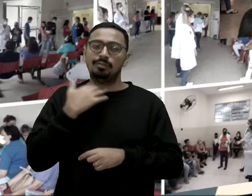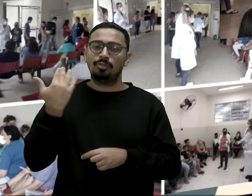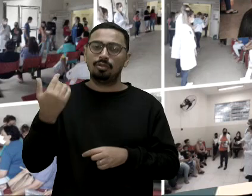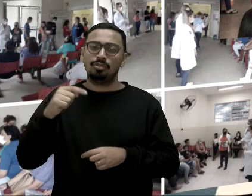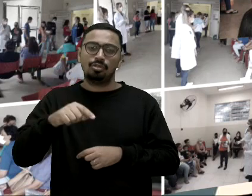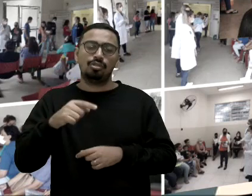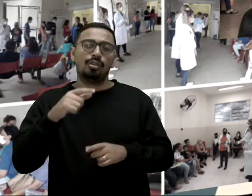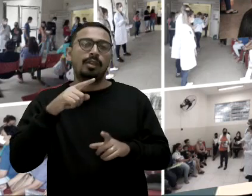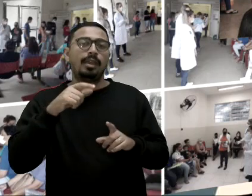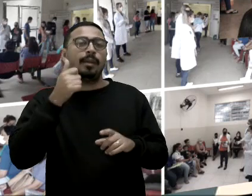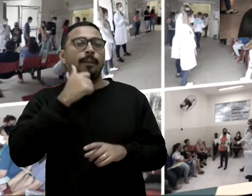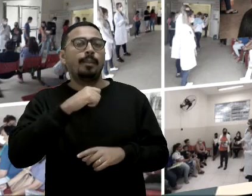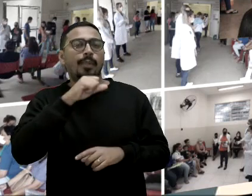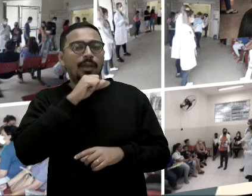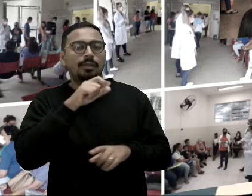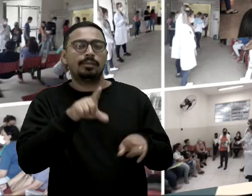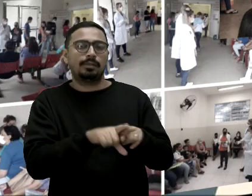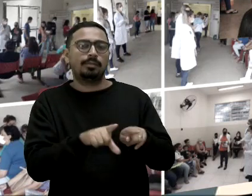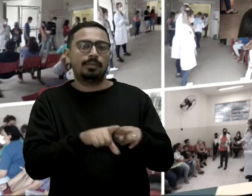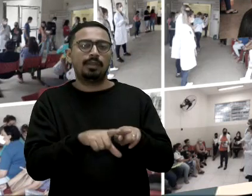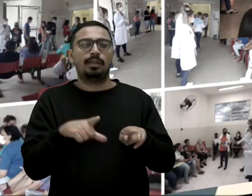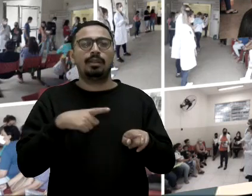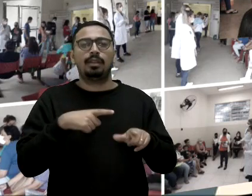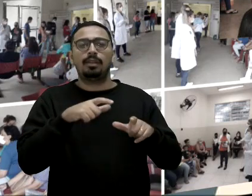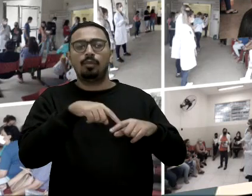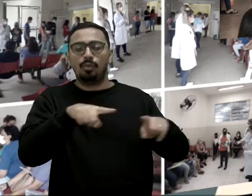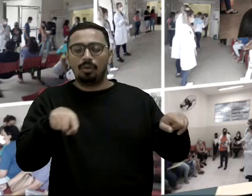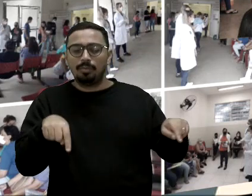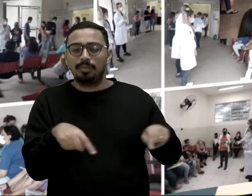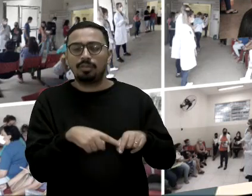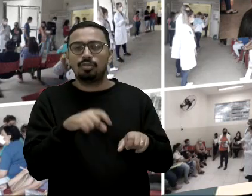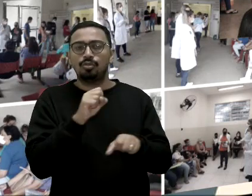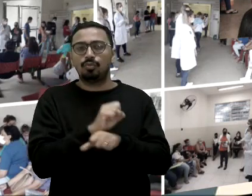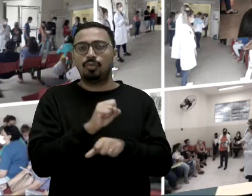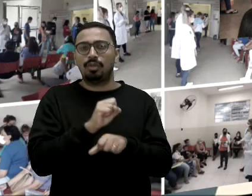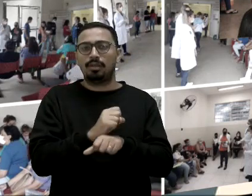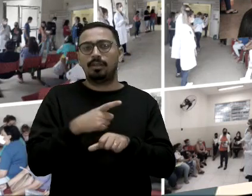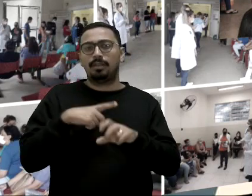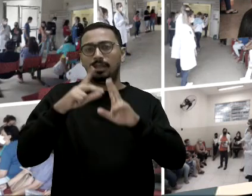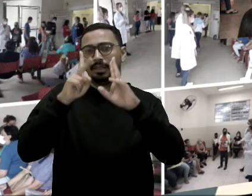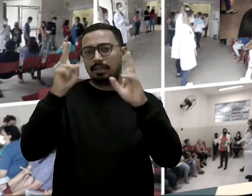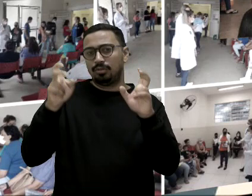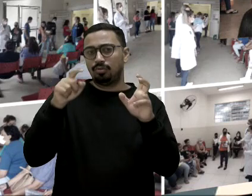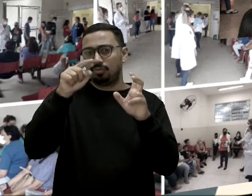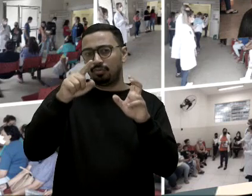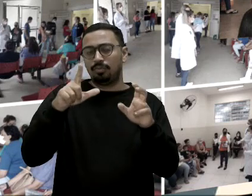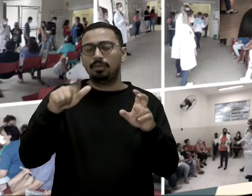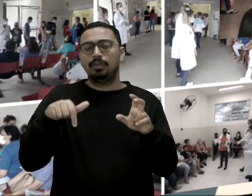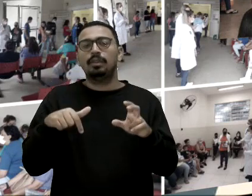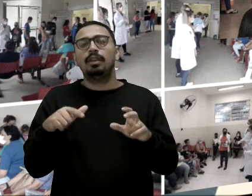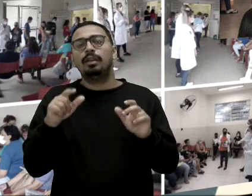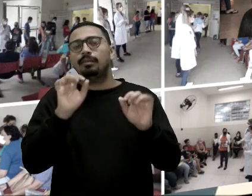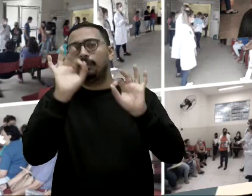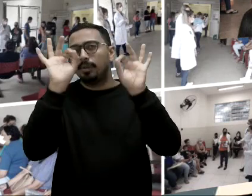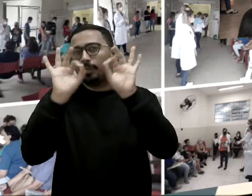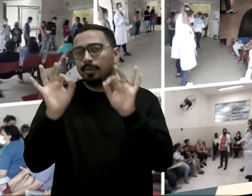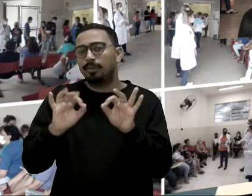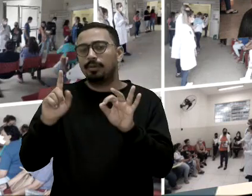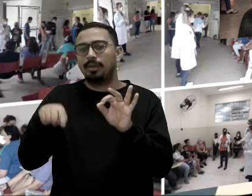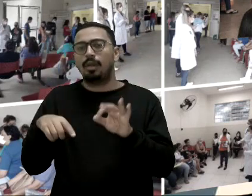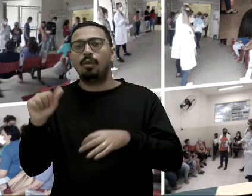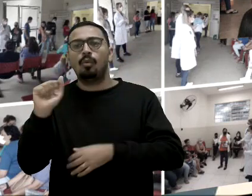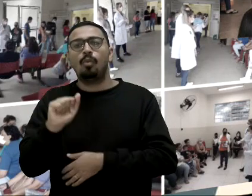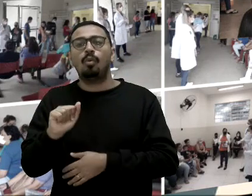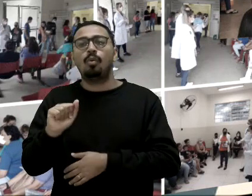as unidades estão fazendo sala de espera com esse tema. E, além disso, nós também temos o Agosto Dourado,